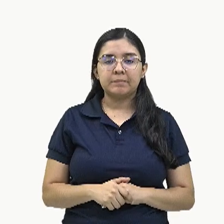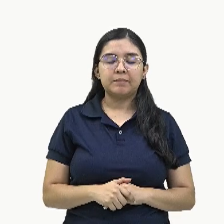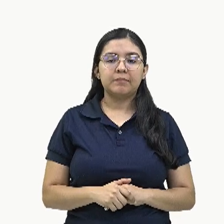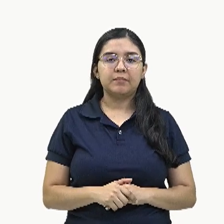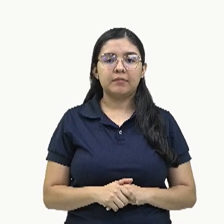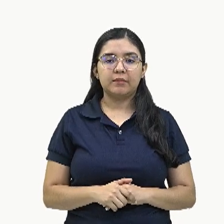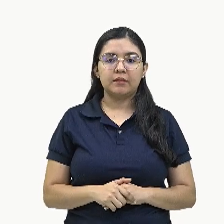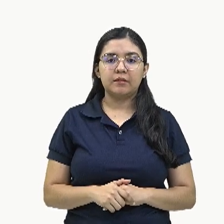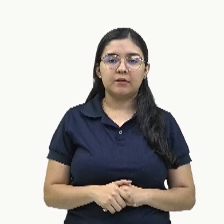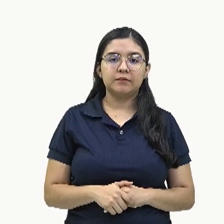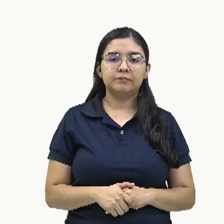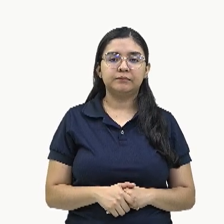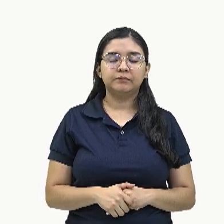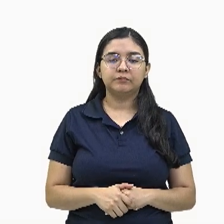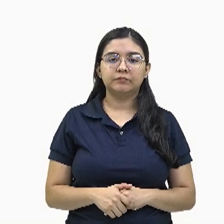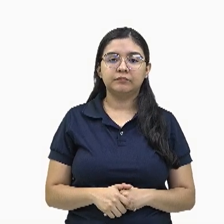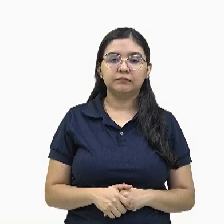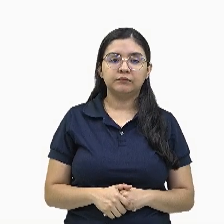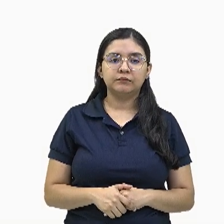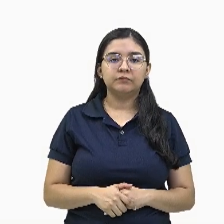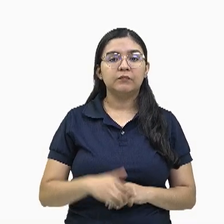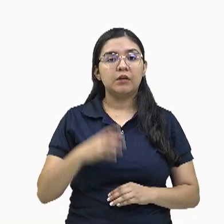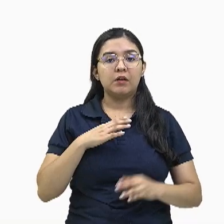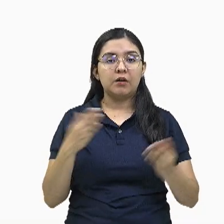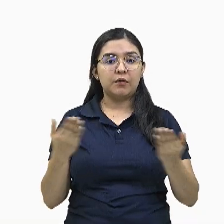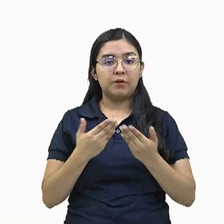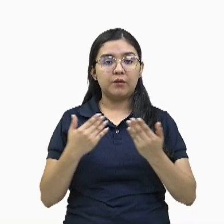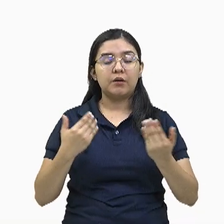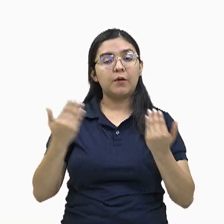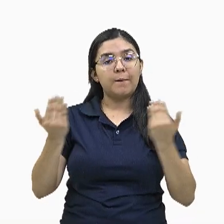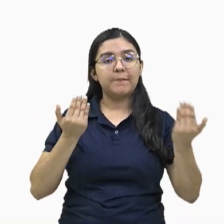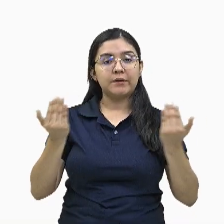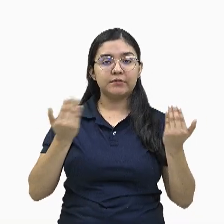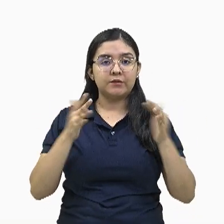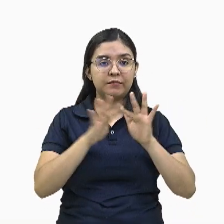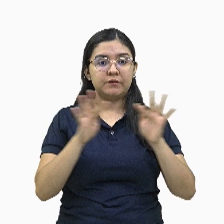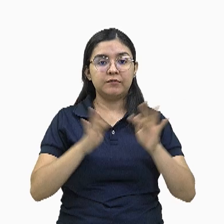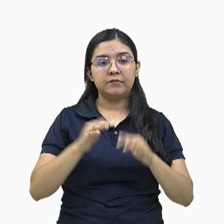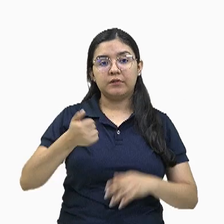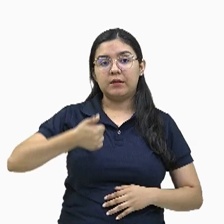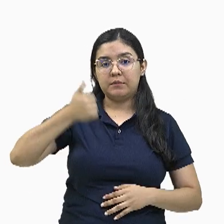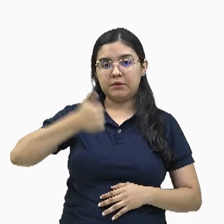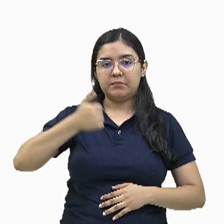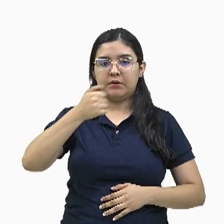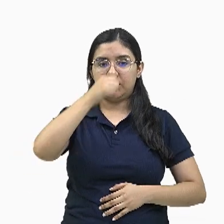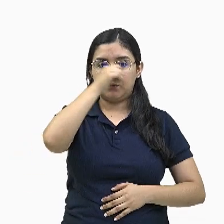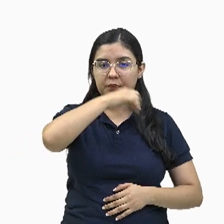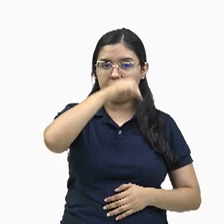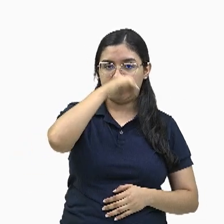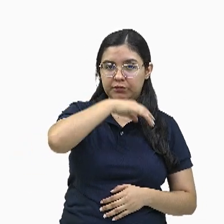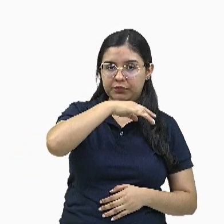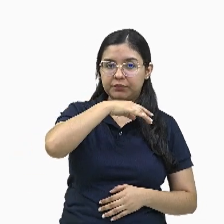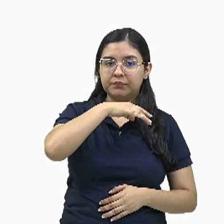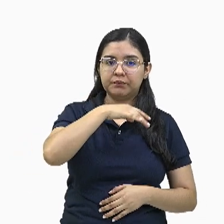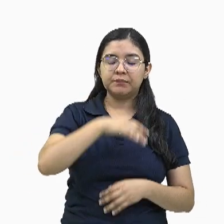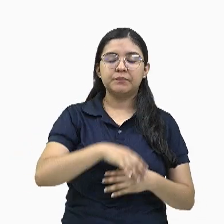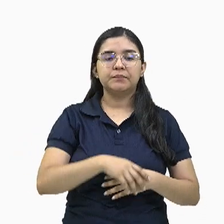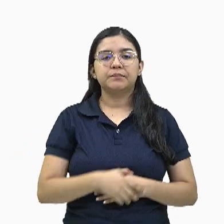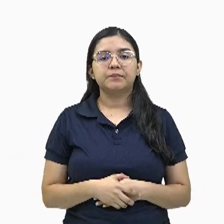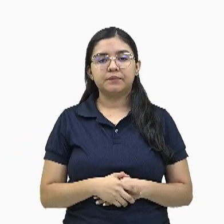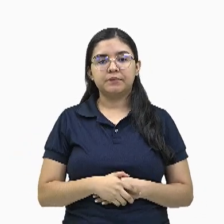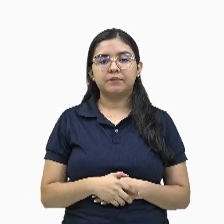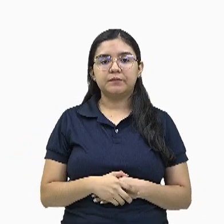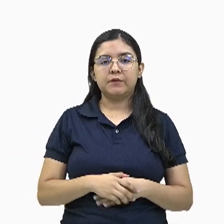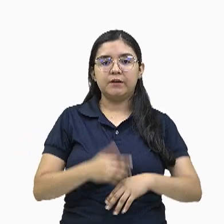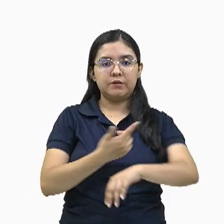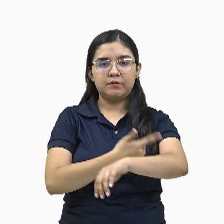Acompanhe agora, né? A comparação das frases. A primeira é rude, que é algo bem